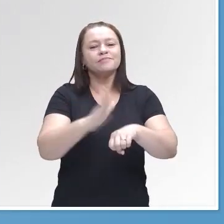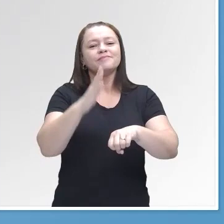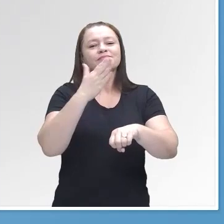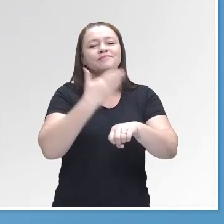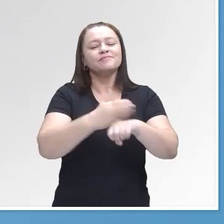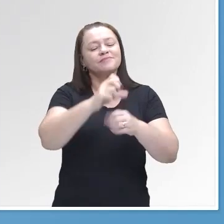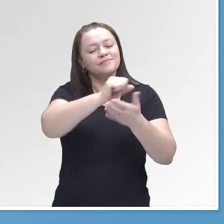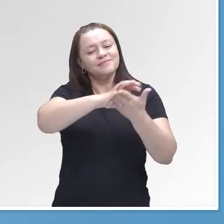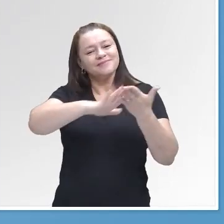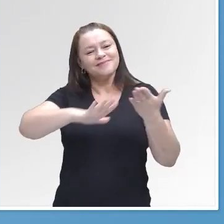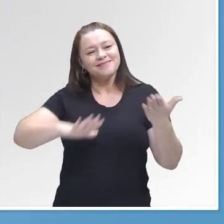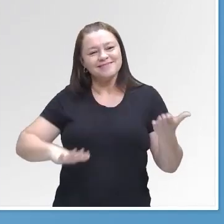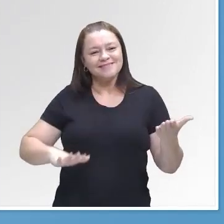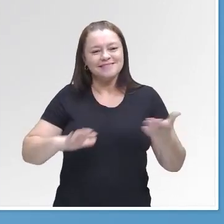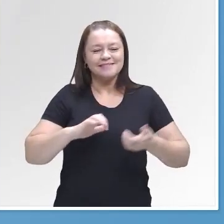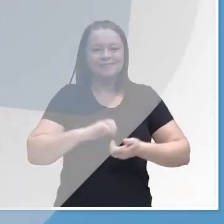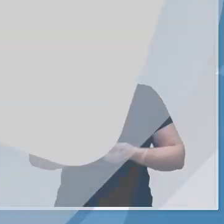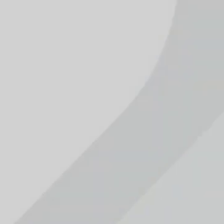exercitando.